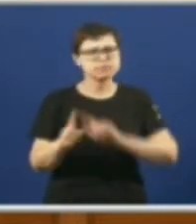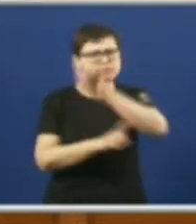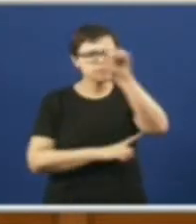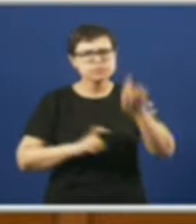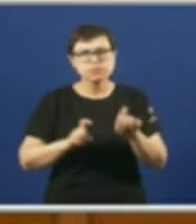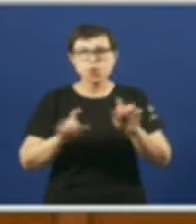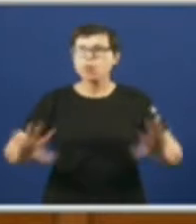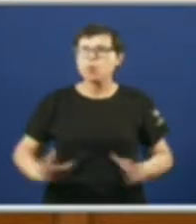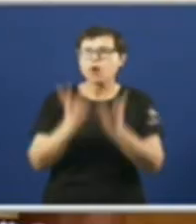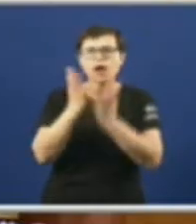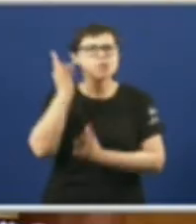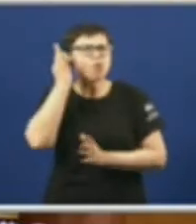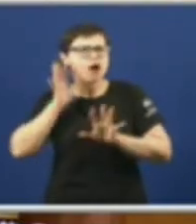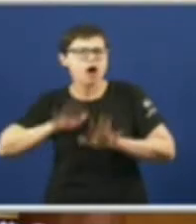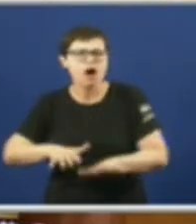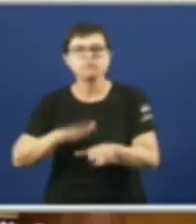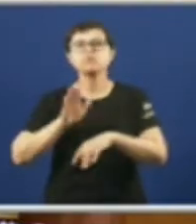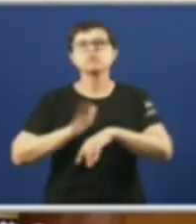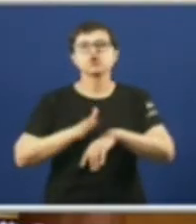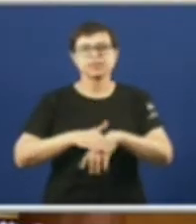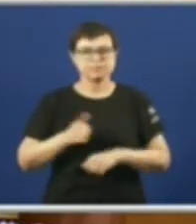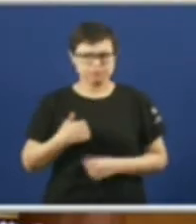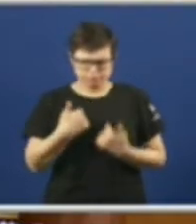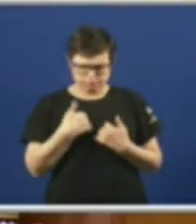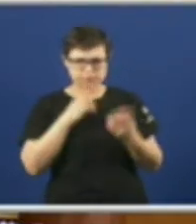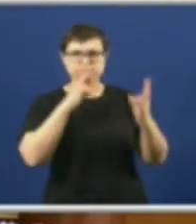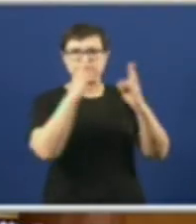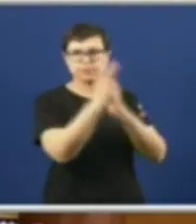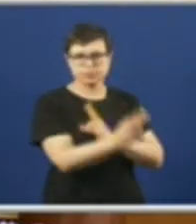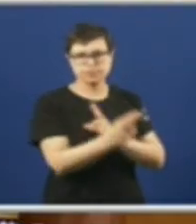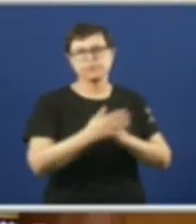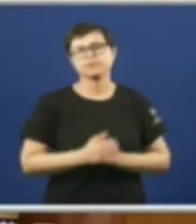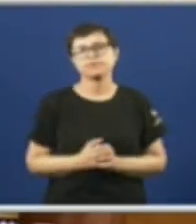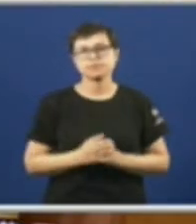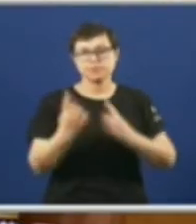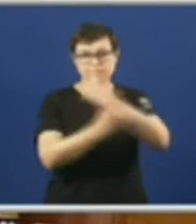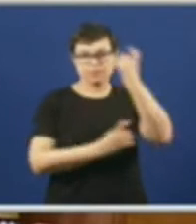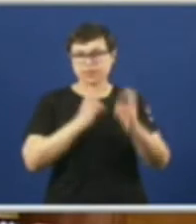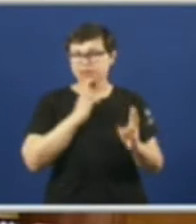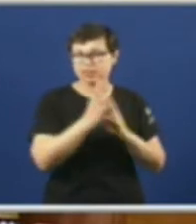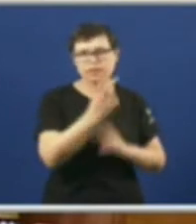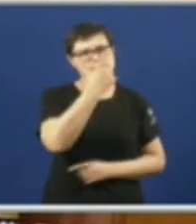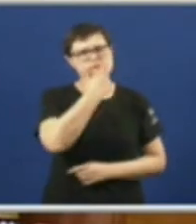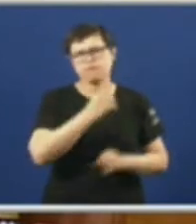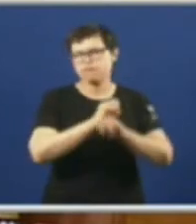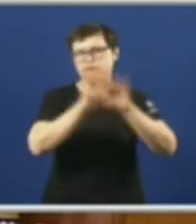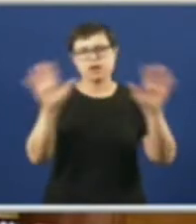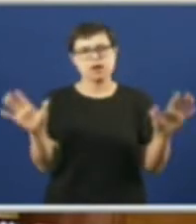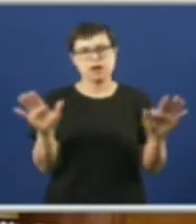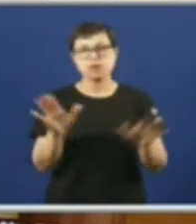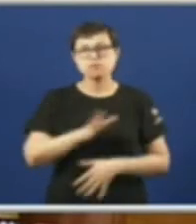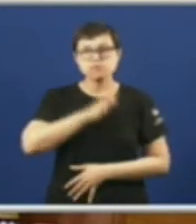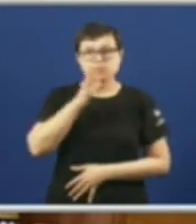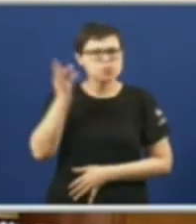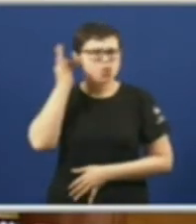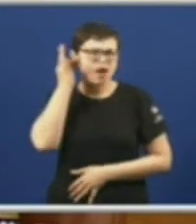unha folga de mulleres? Pois permítame que lle responda a esa pregunta, porque a resposta é moi clara. Porque nos sobran